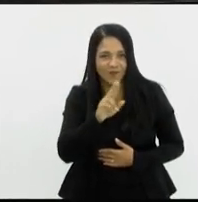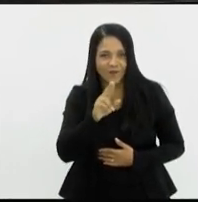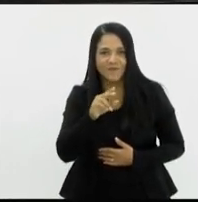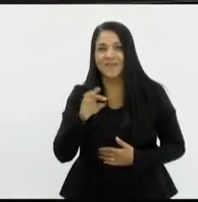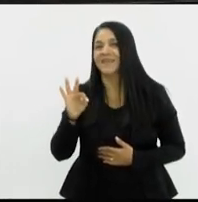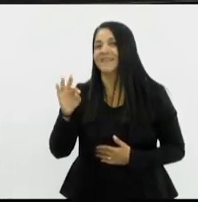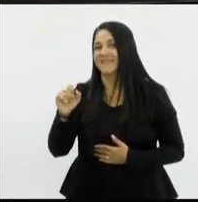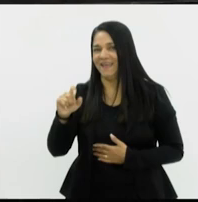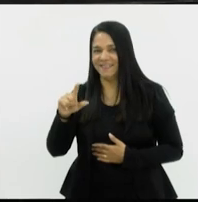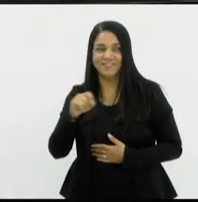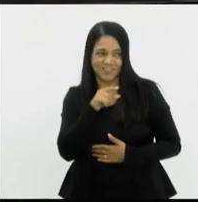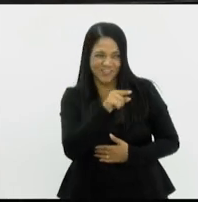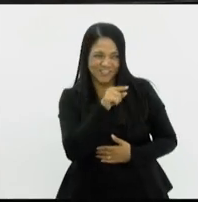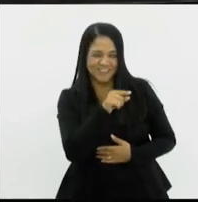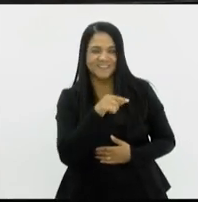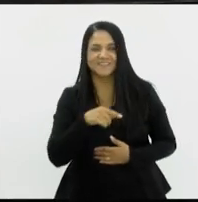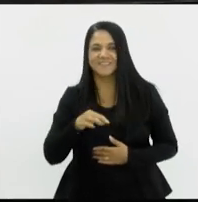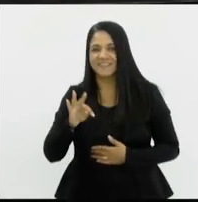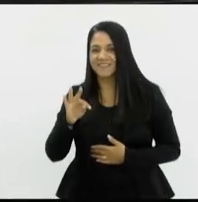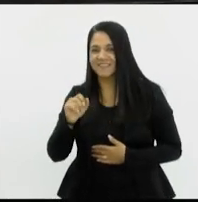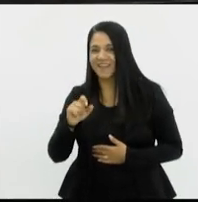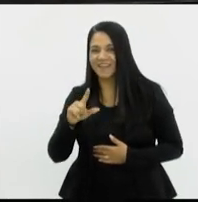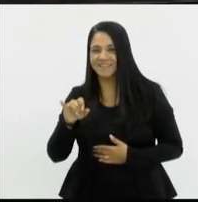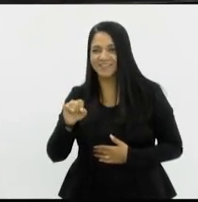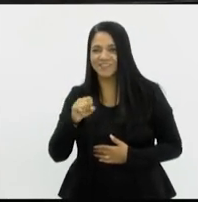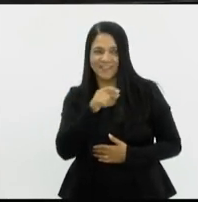ali. Esqueci de alguém, não?